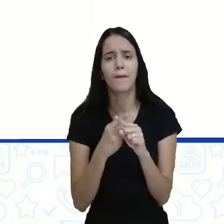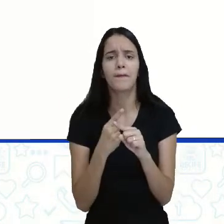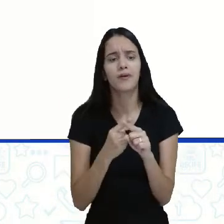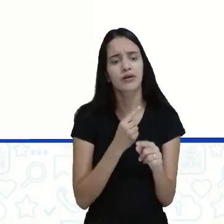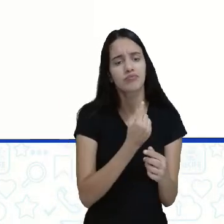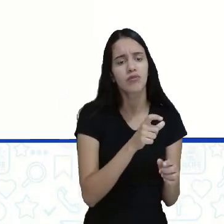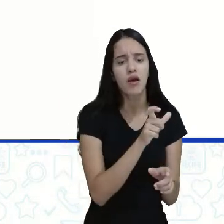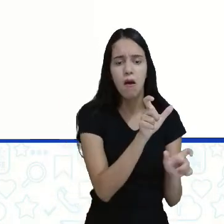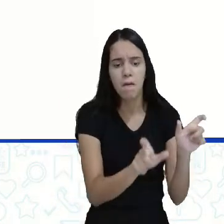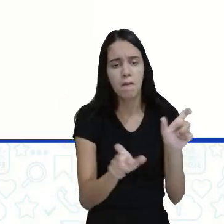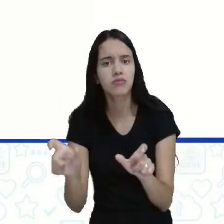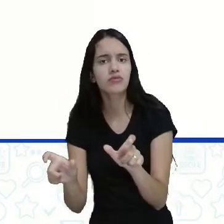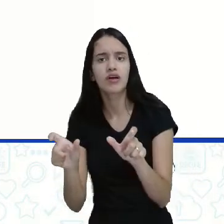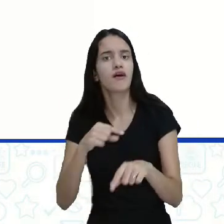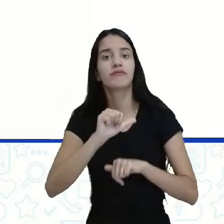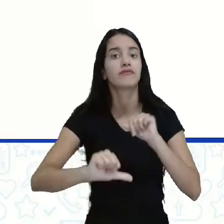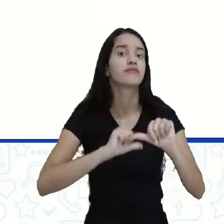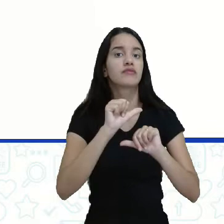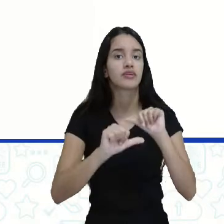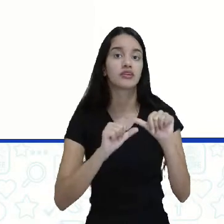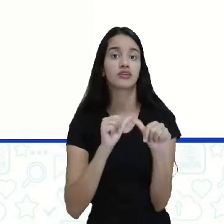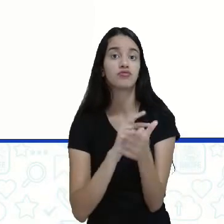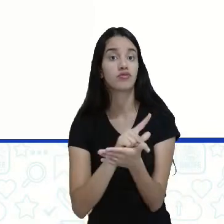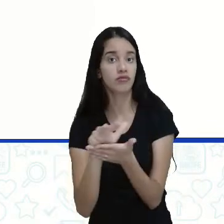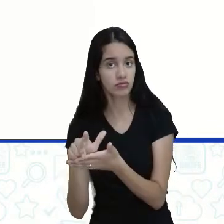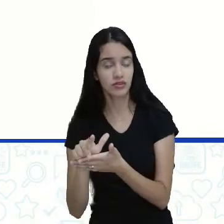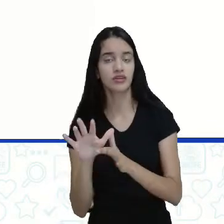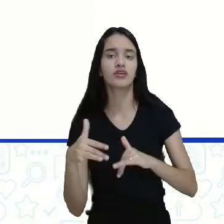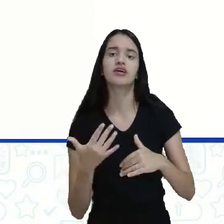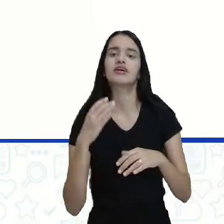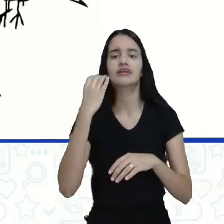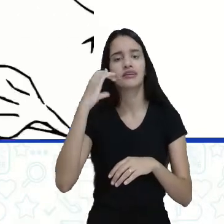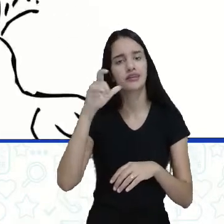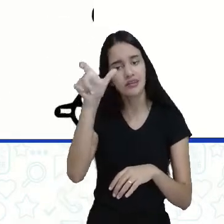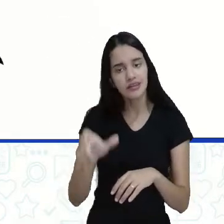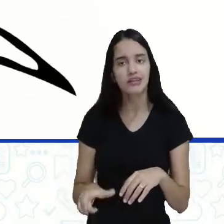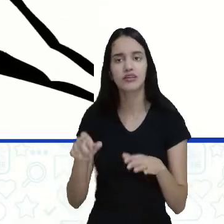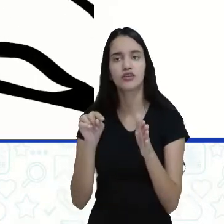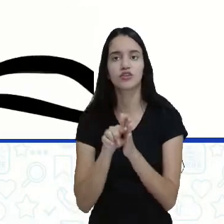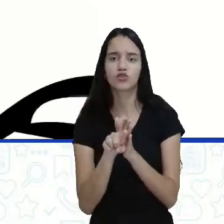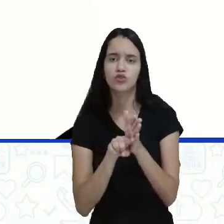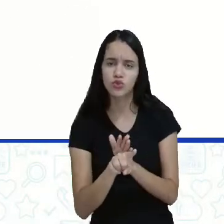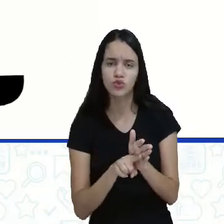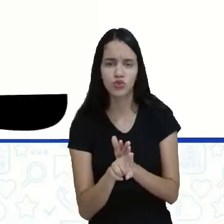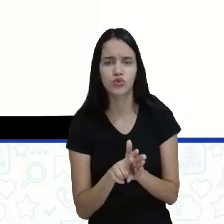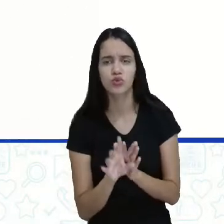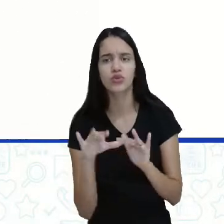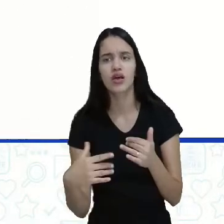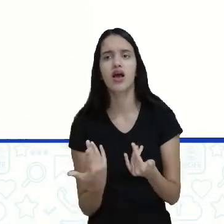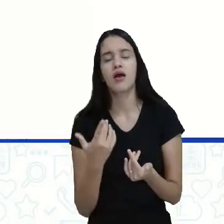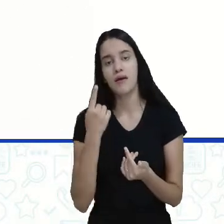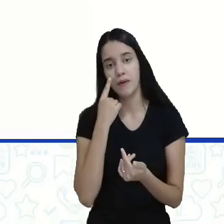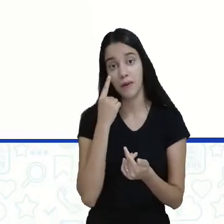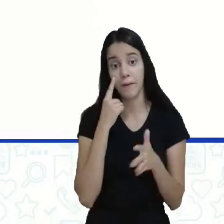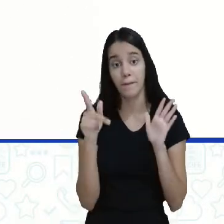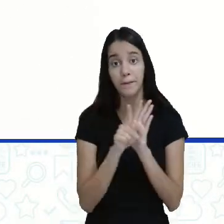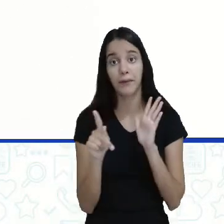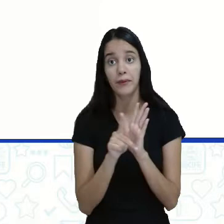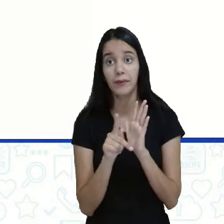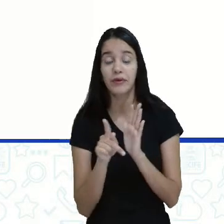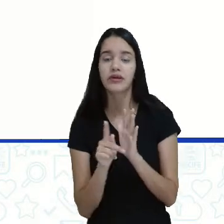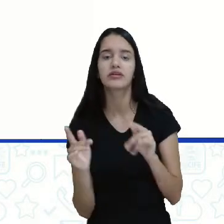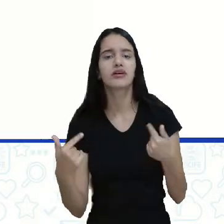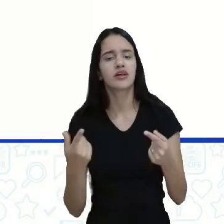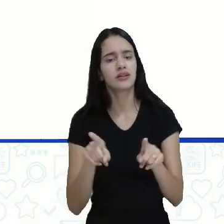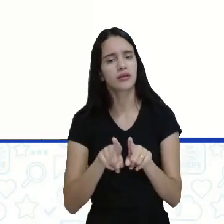variam? Cientistas que estudam genes sabem que mudanças de vários tipos acontecem no código genético por ele mesmo, o que